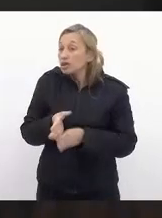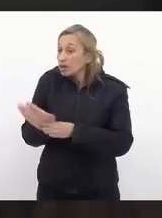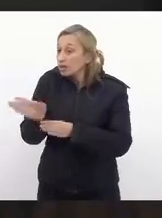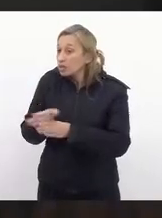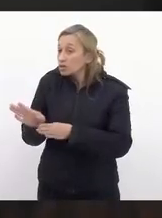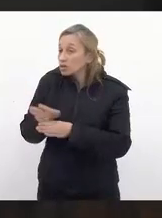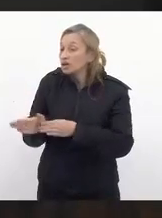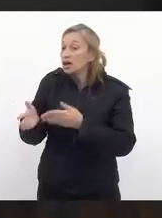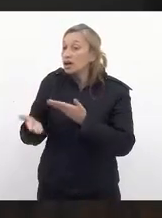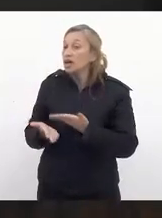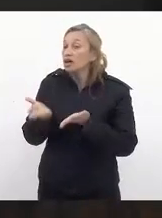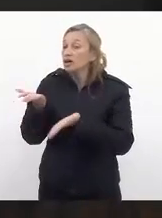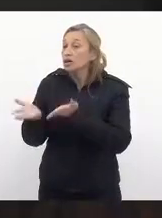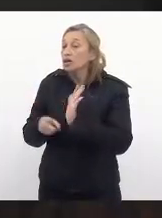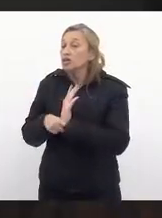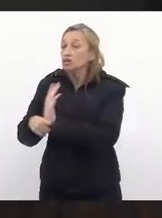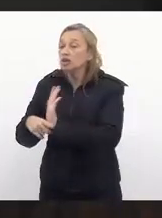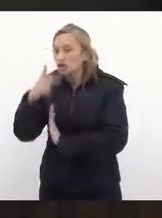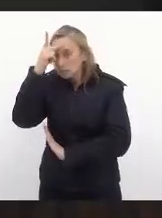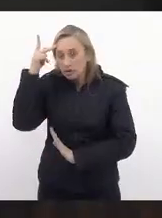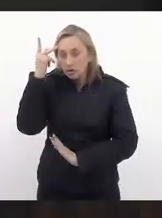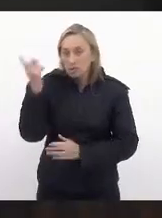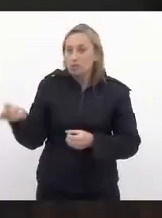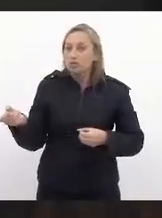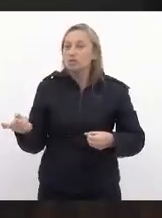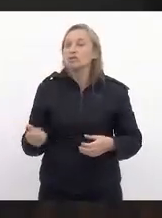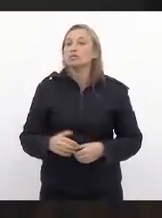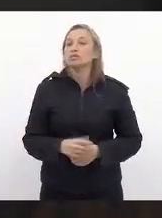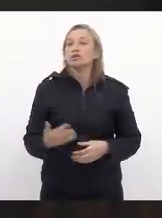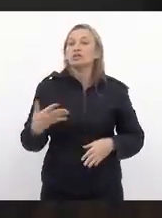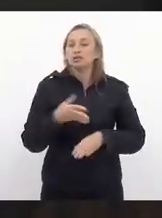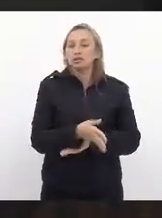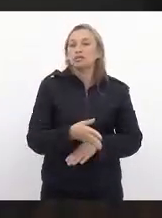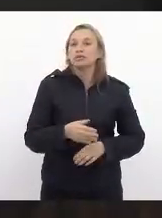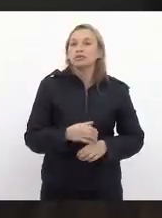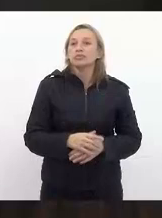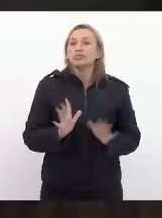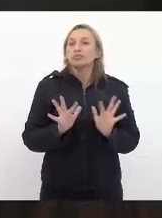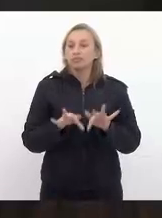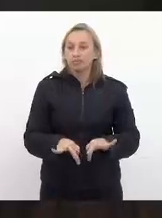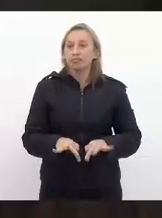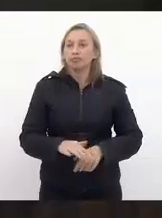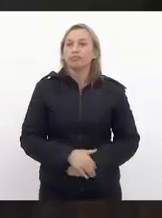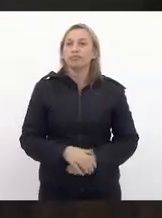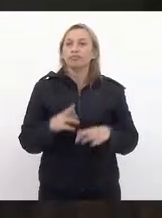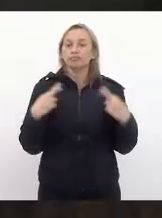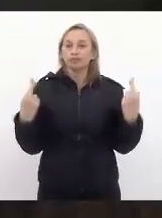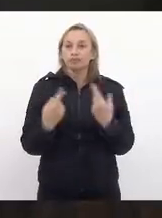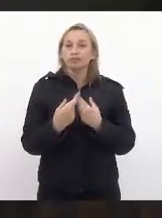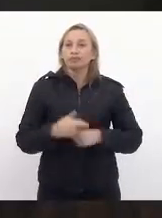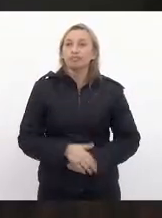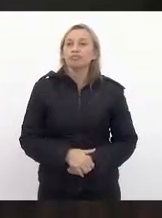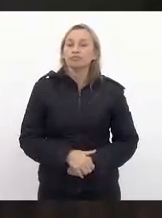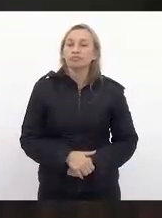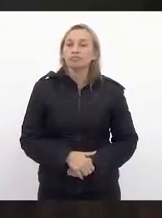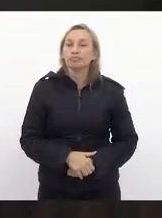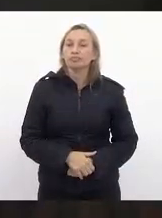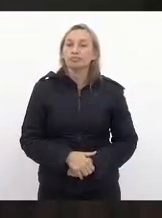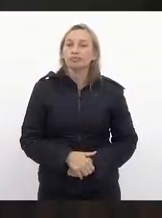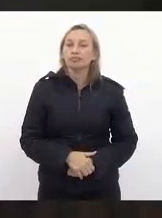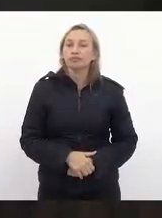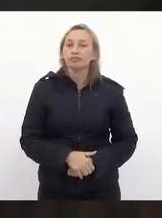auxiliar a segurança e colocar as pessoas para dentro da sessão declaro encerrada esta sessão